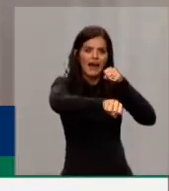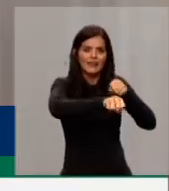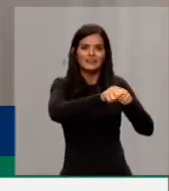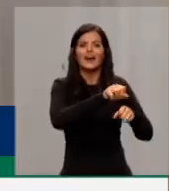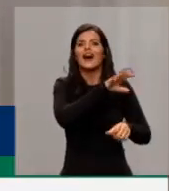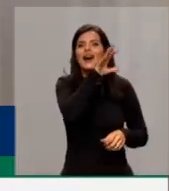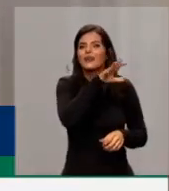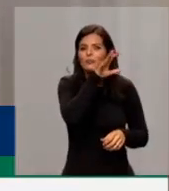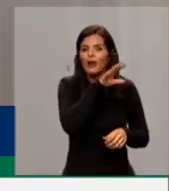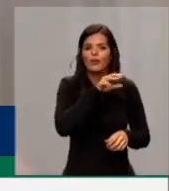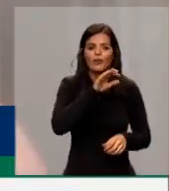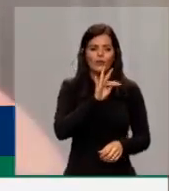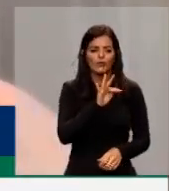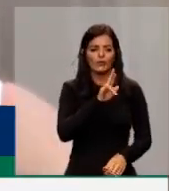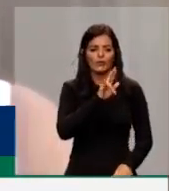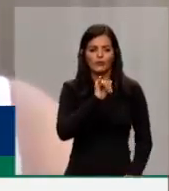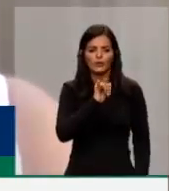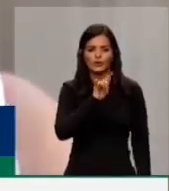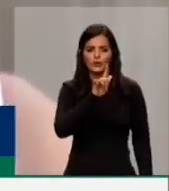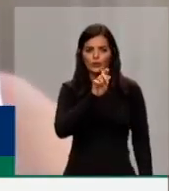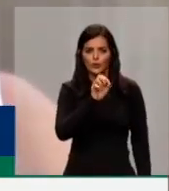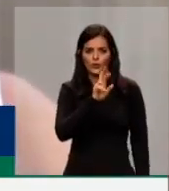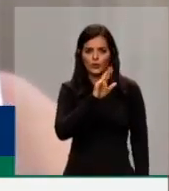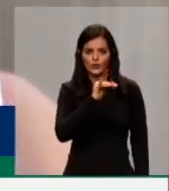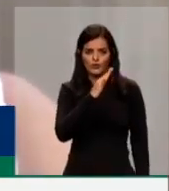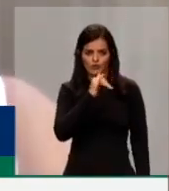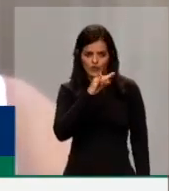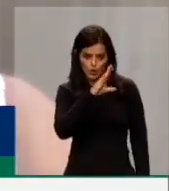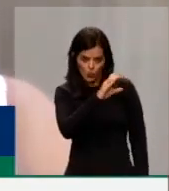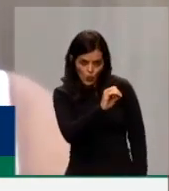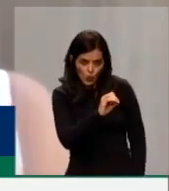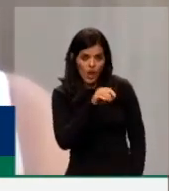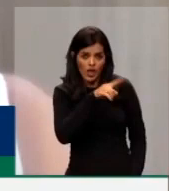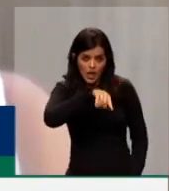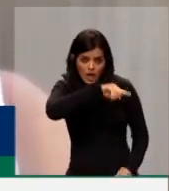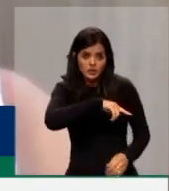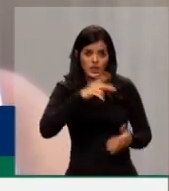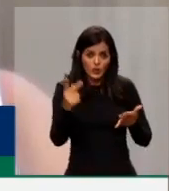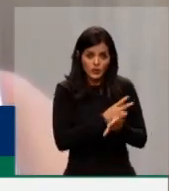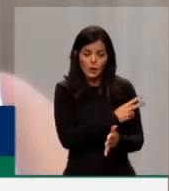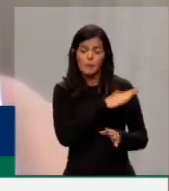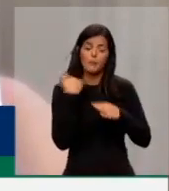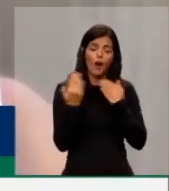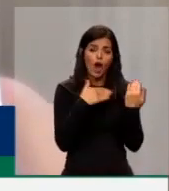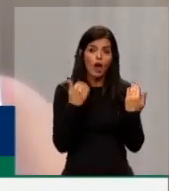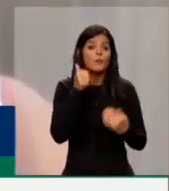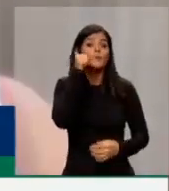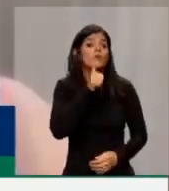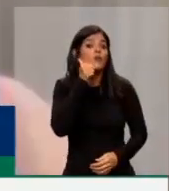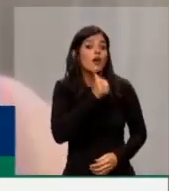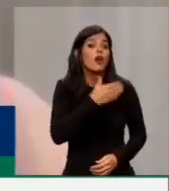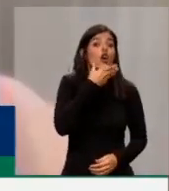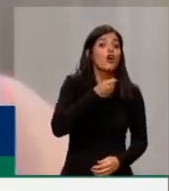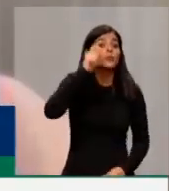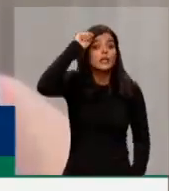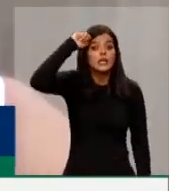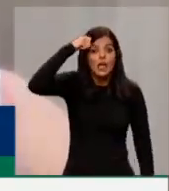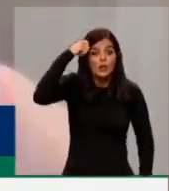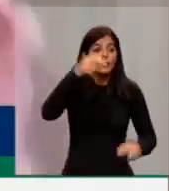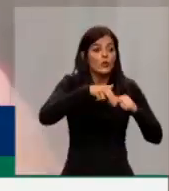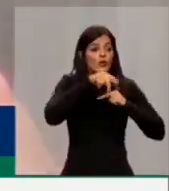que é homem negro e que morre sem o EPI adequado e em condições